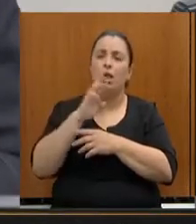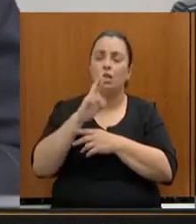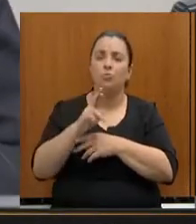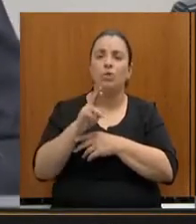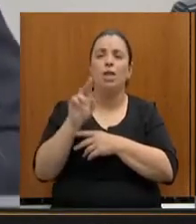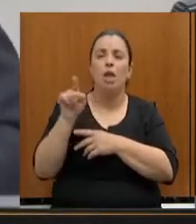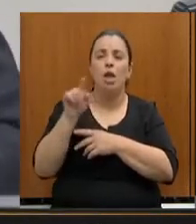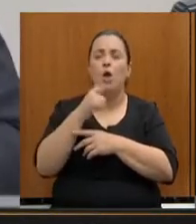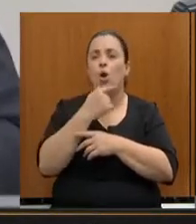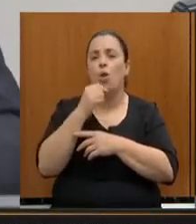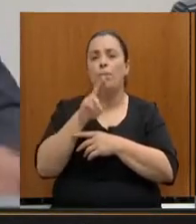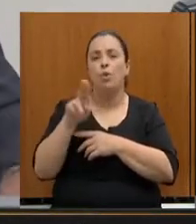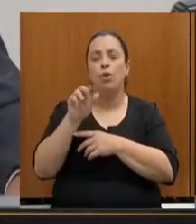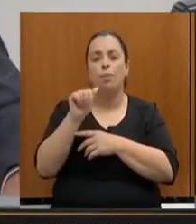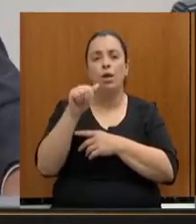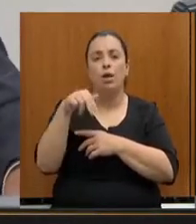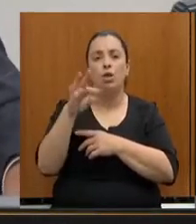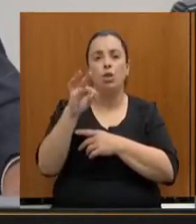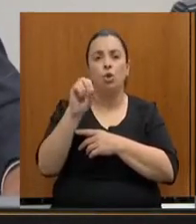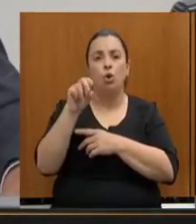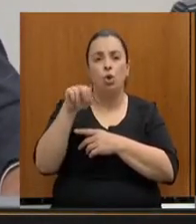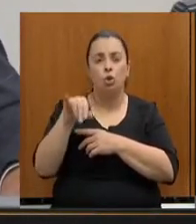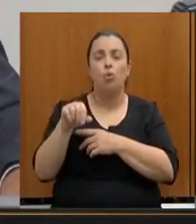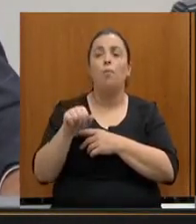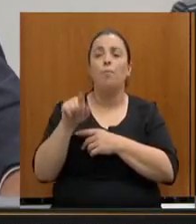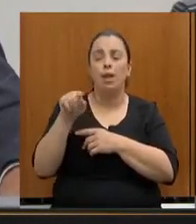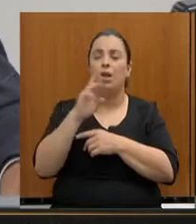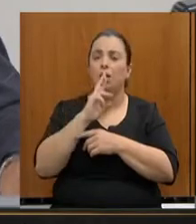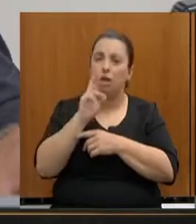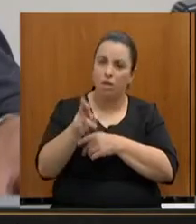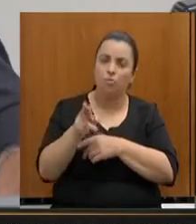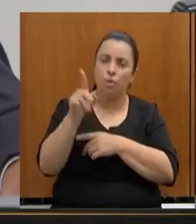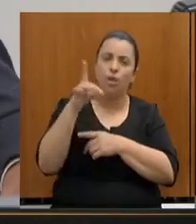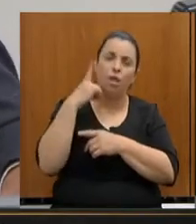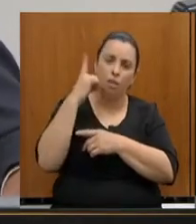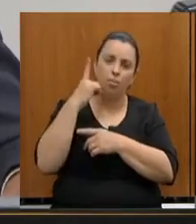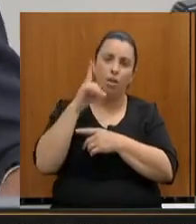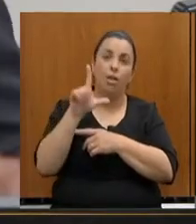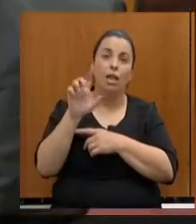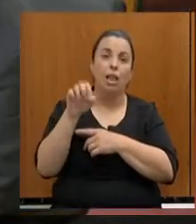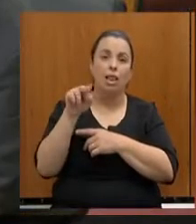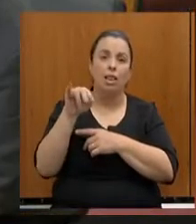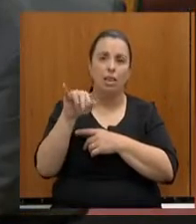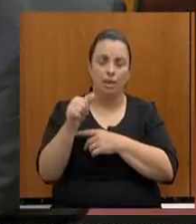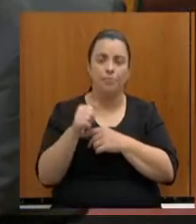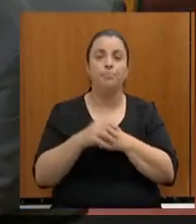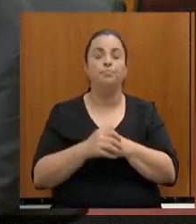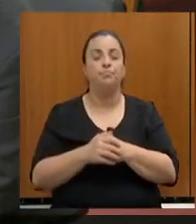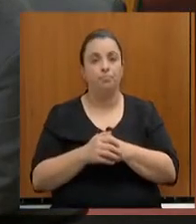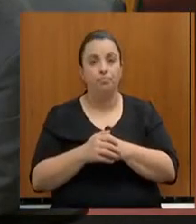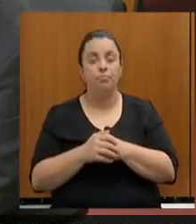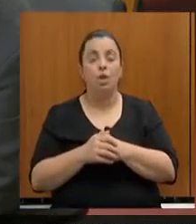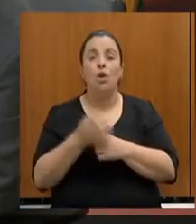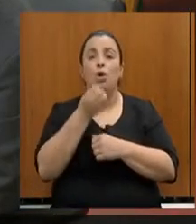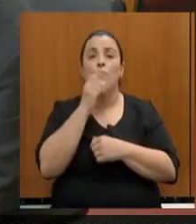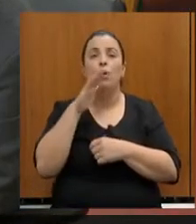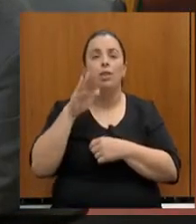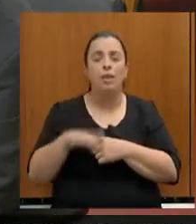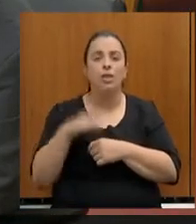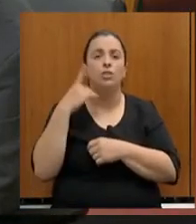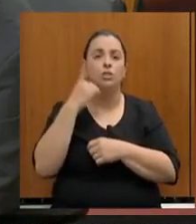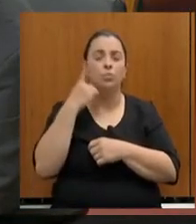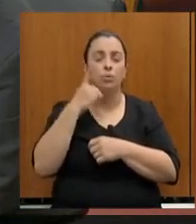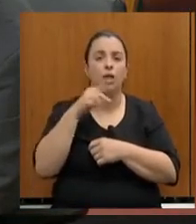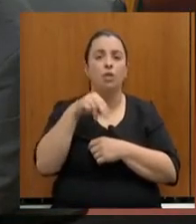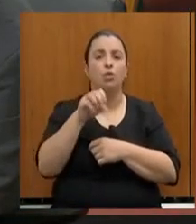ligações às indagações indagações da Secretária da deputada Leninha Boa tarde Deputado